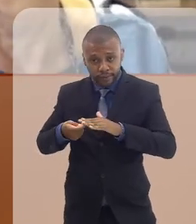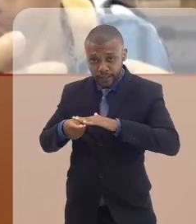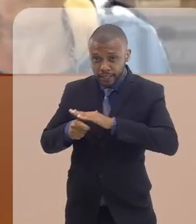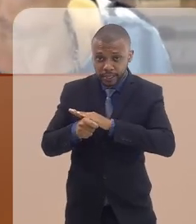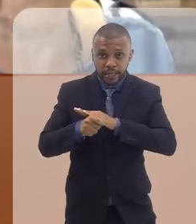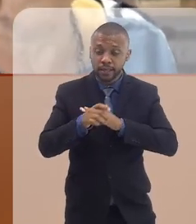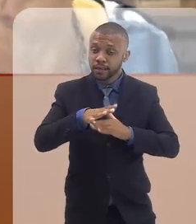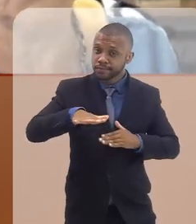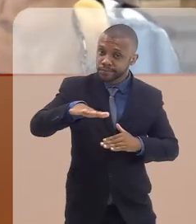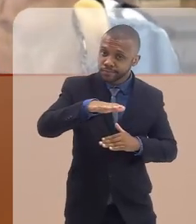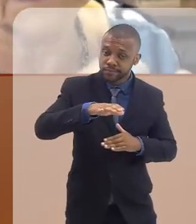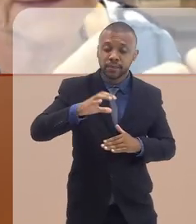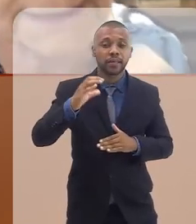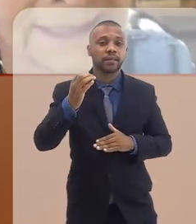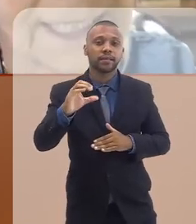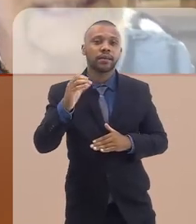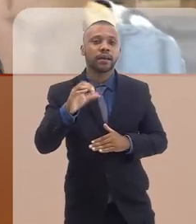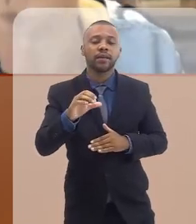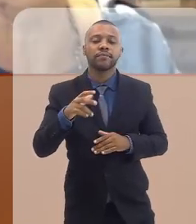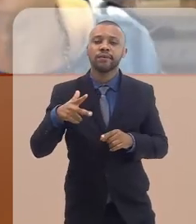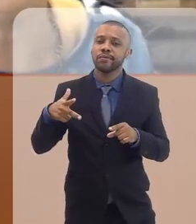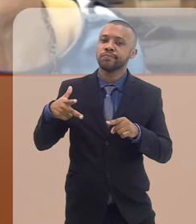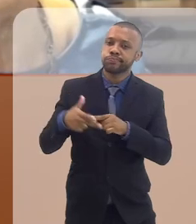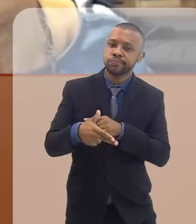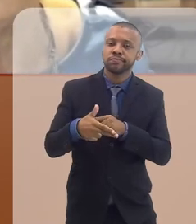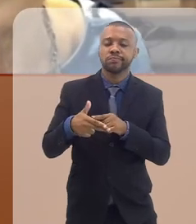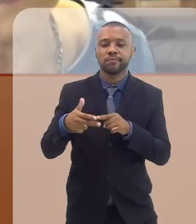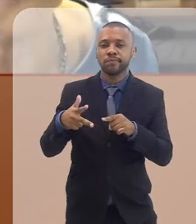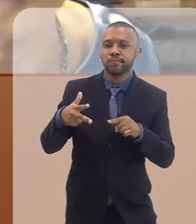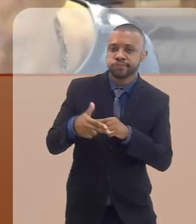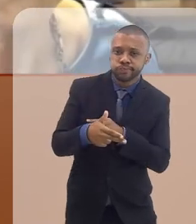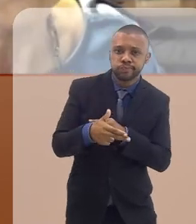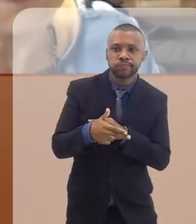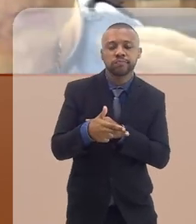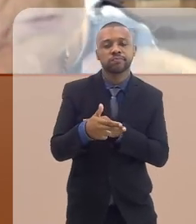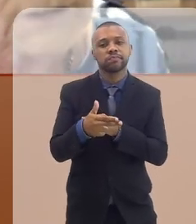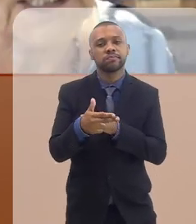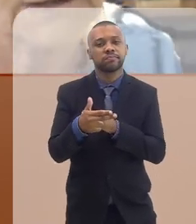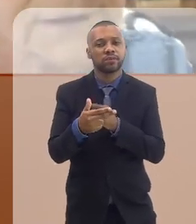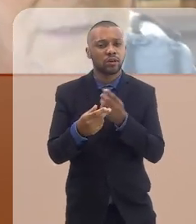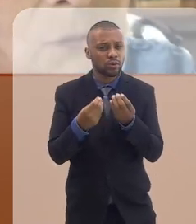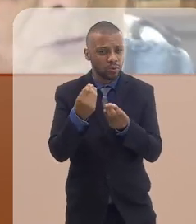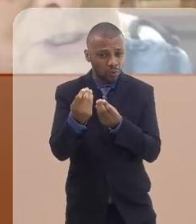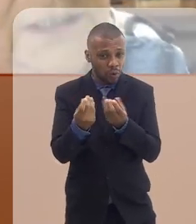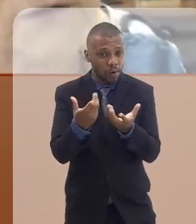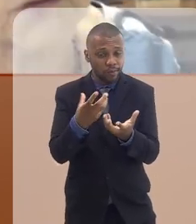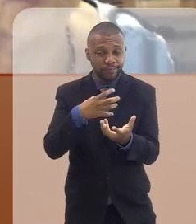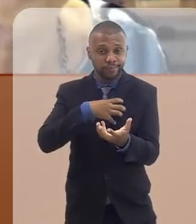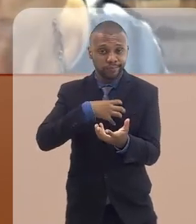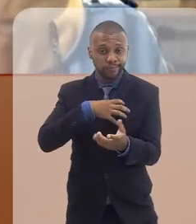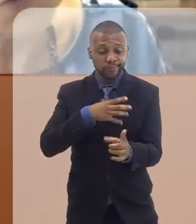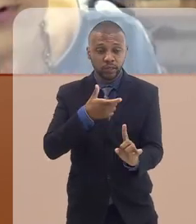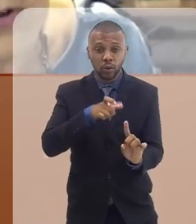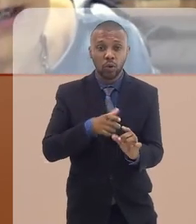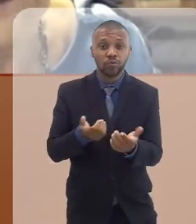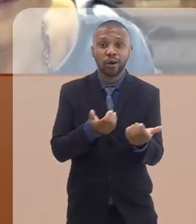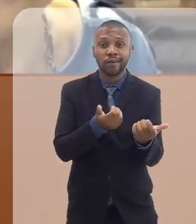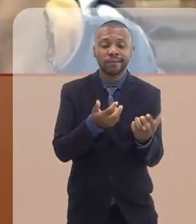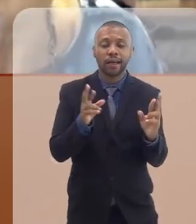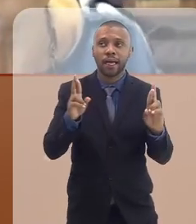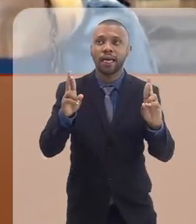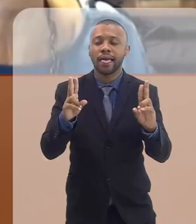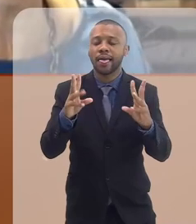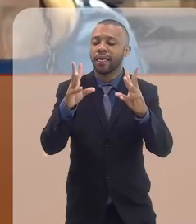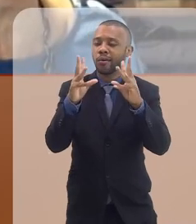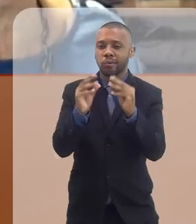financiamento para ciência foi sendo cortado, mas cortado a tal jeito que o